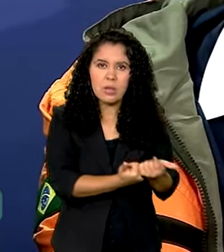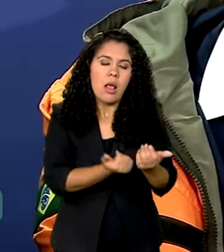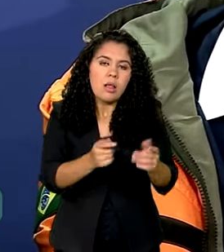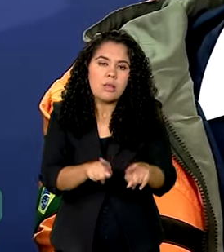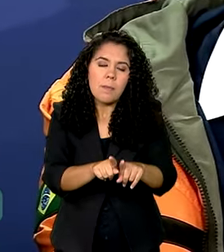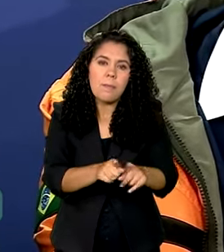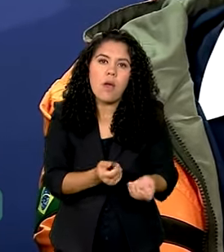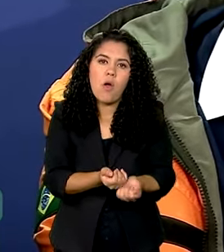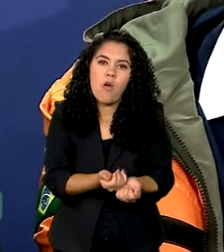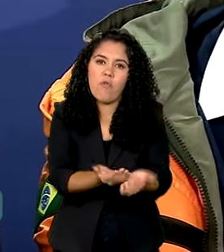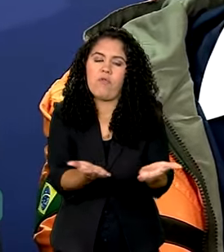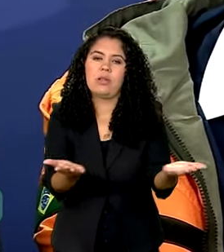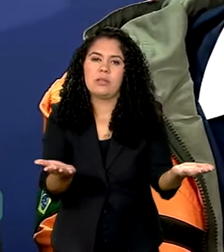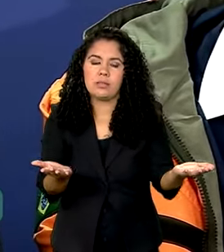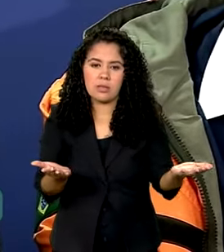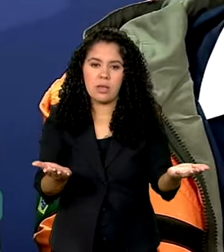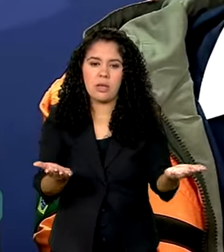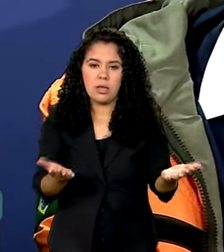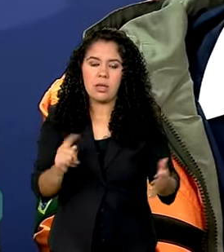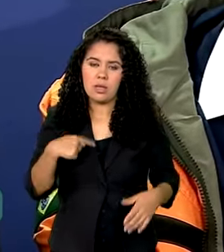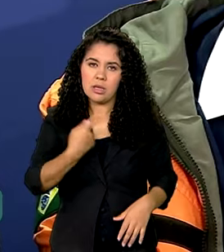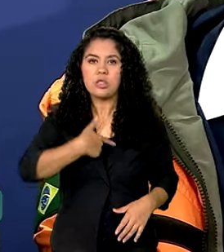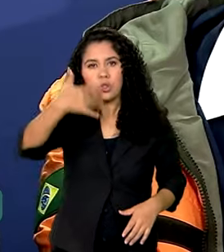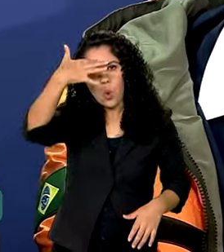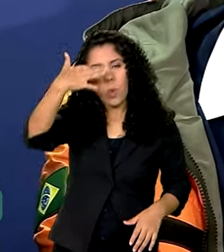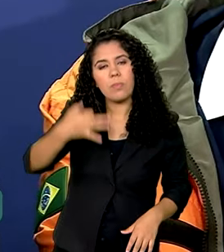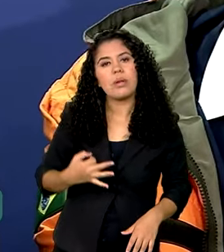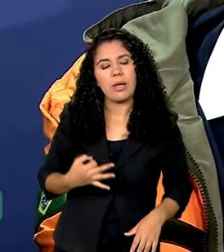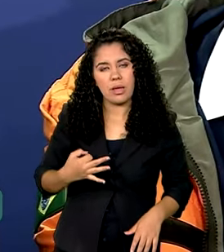oferecida num montante que entendemos ser